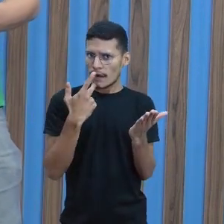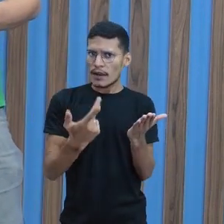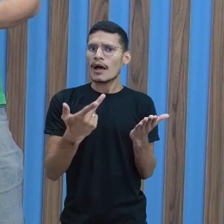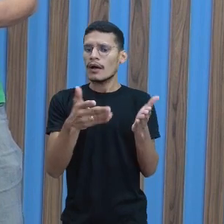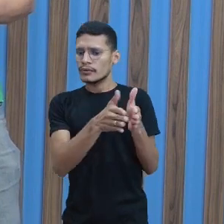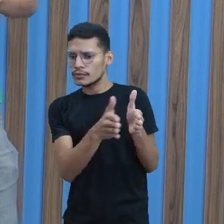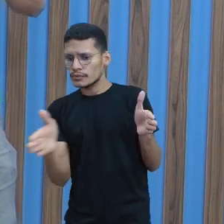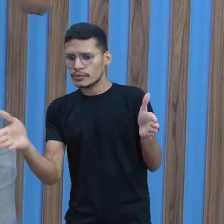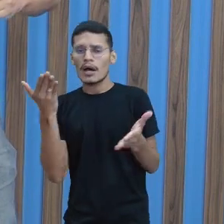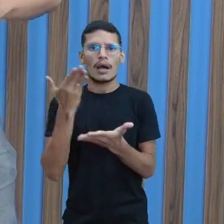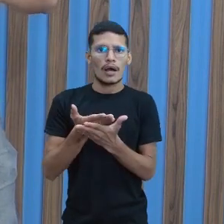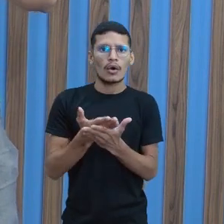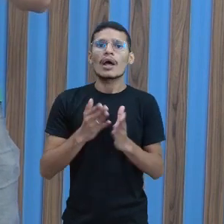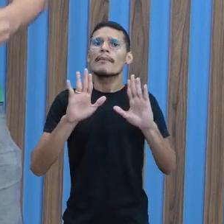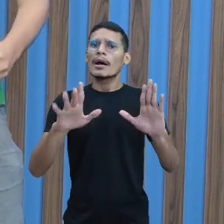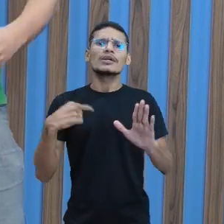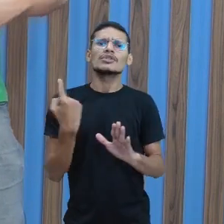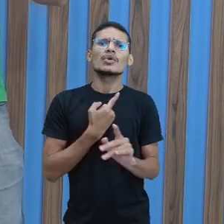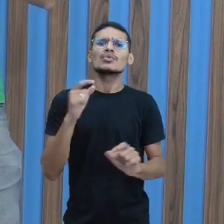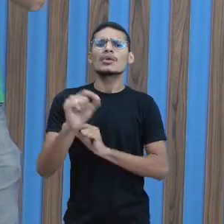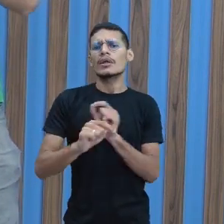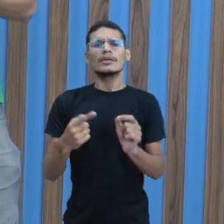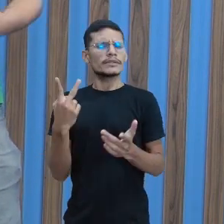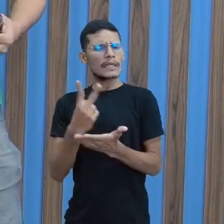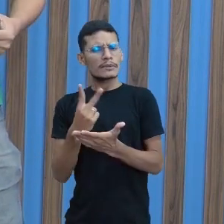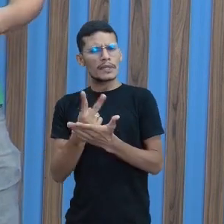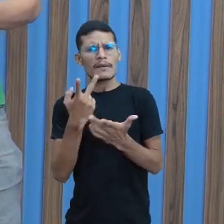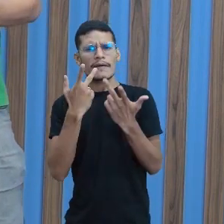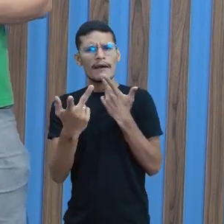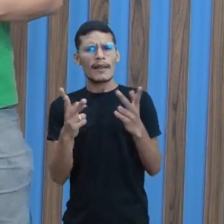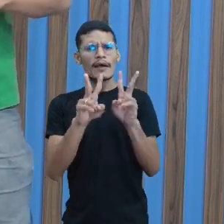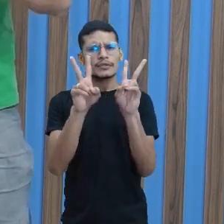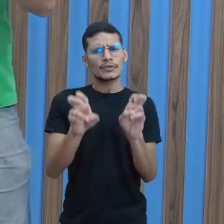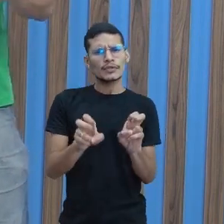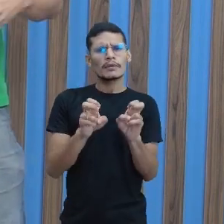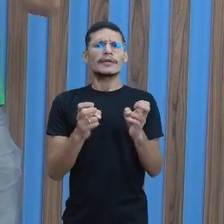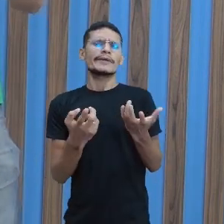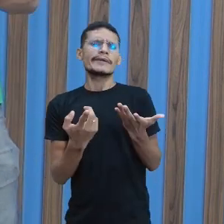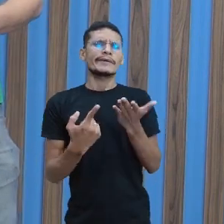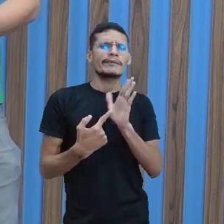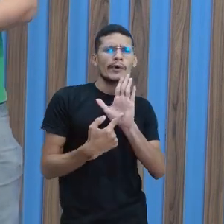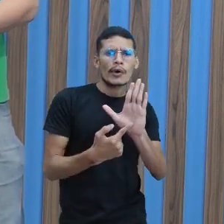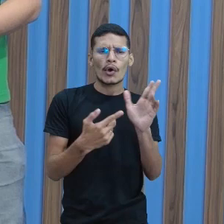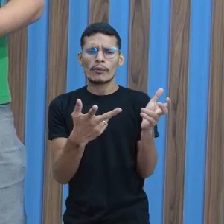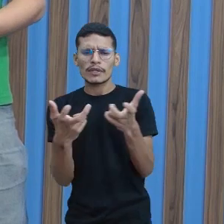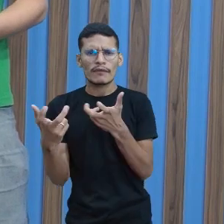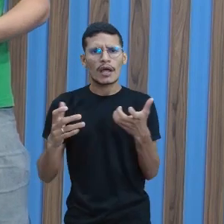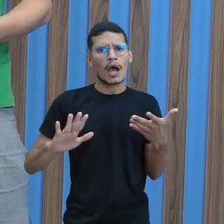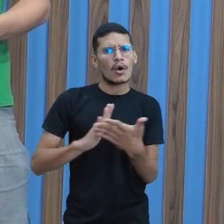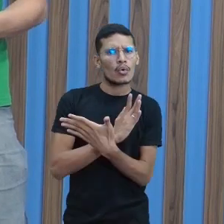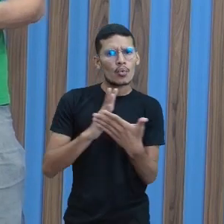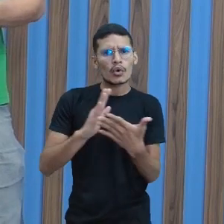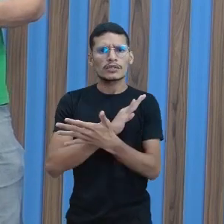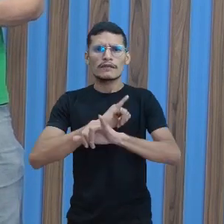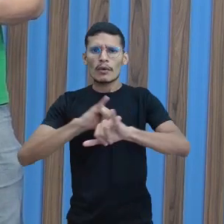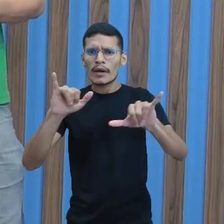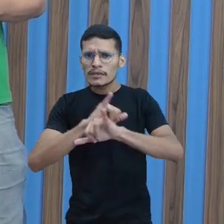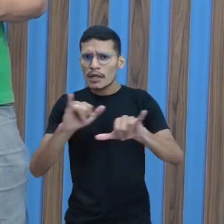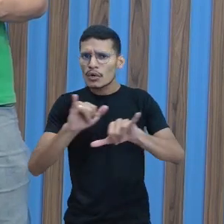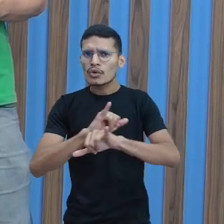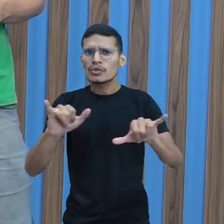inteira. Né? A gente frequentemente está, né, enfim, lidando, observando alguma